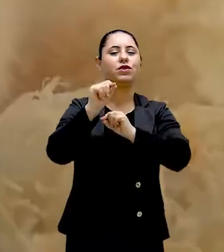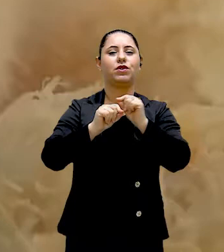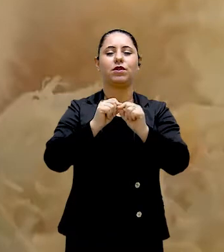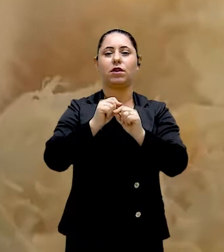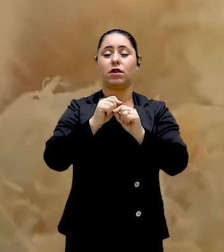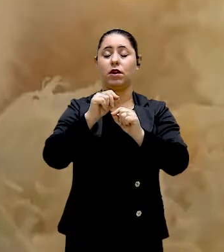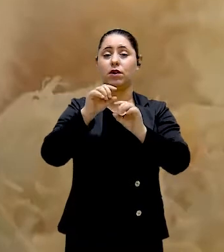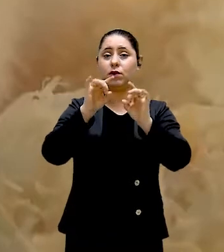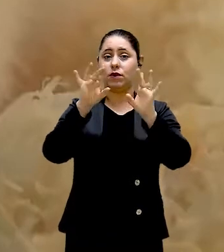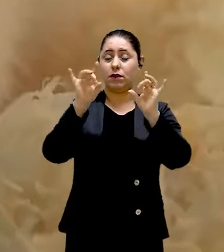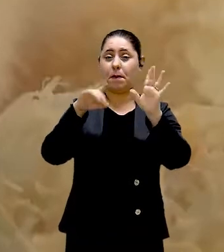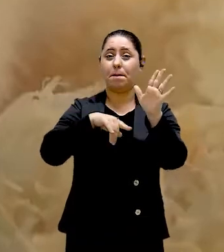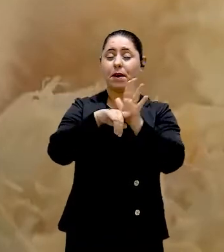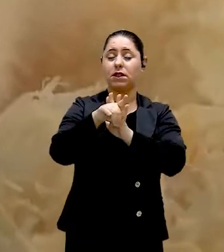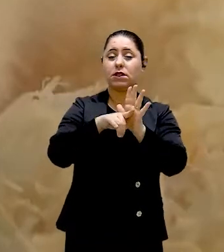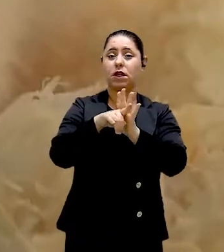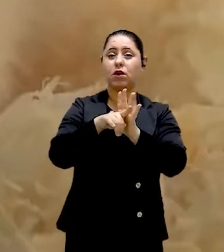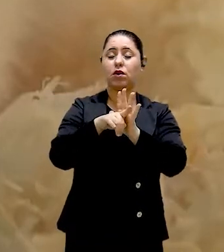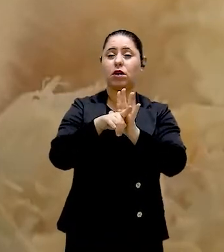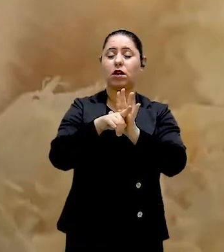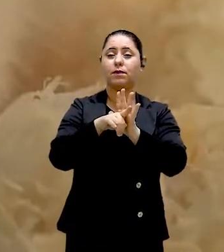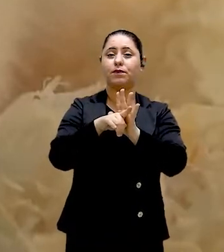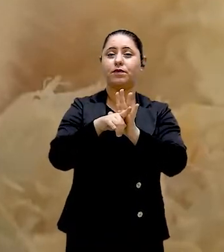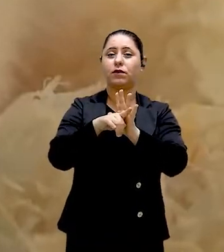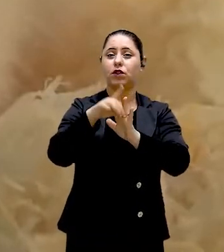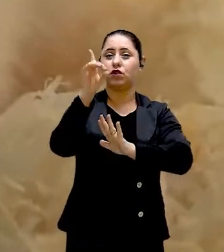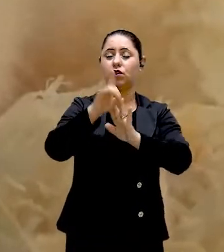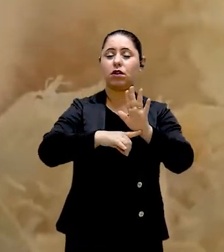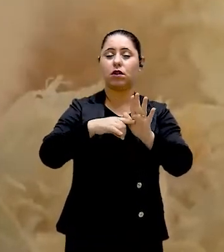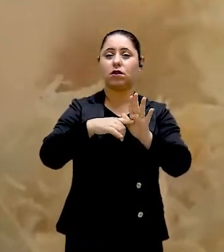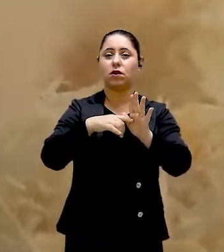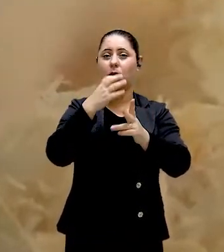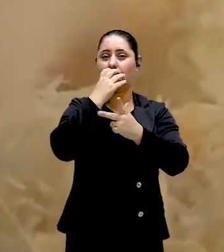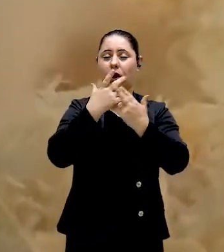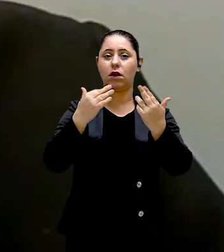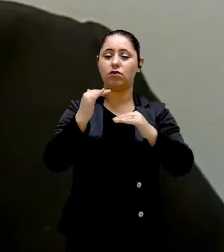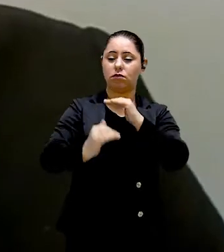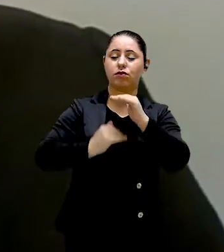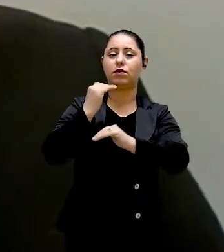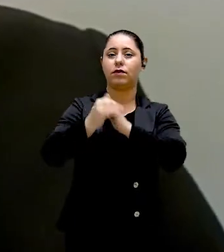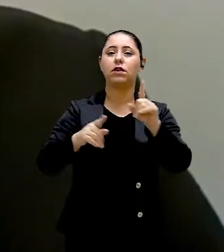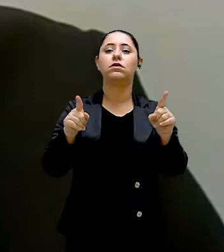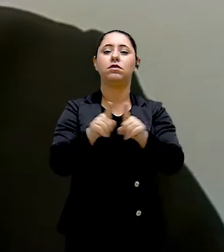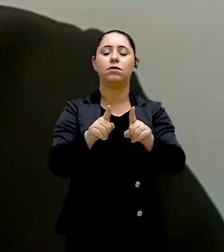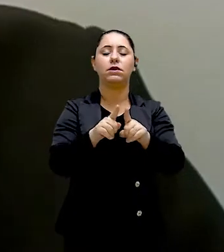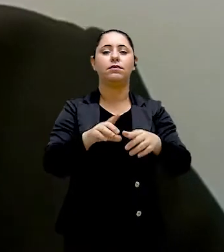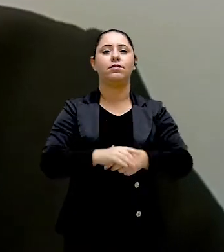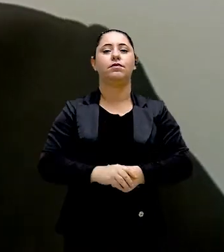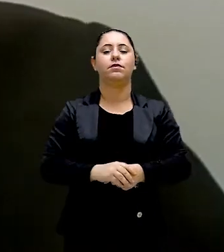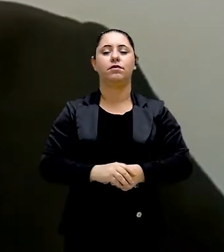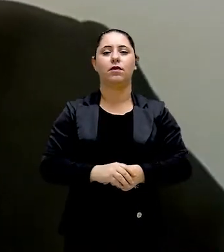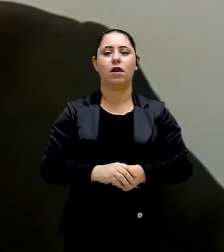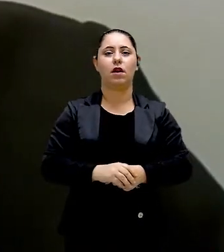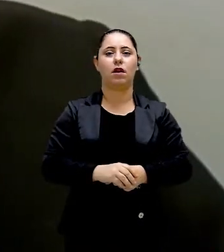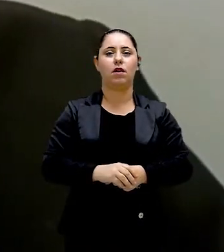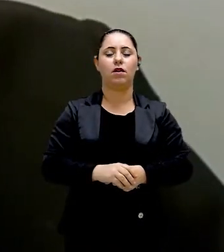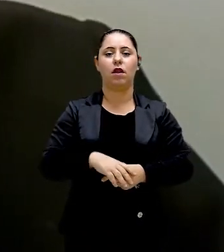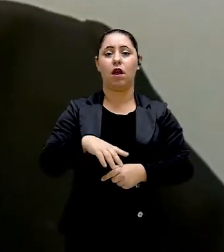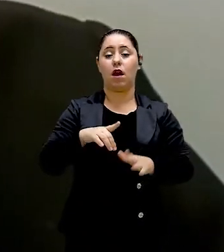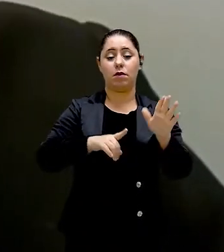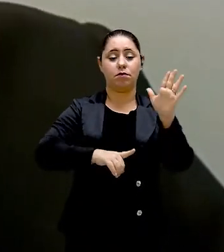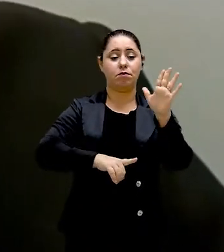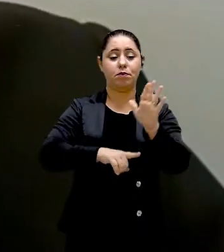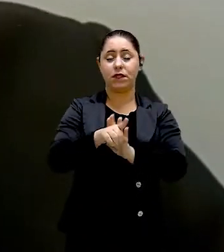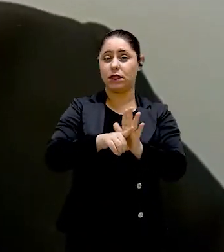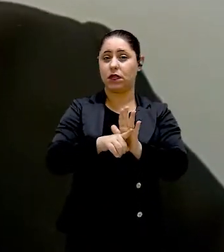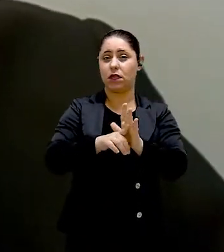animal ressalta que a Lei Arouca também trouxe avanços nesse sentido. Segundo dados